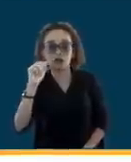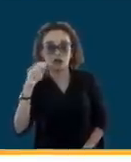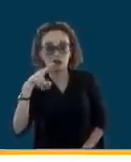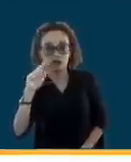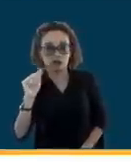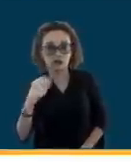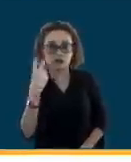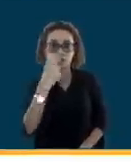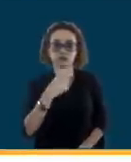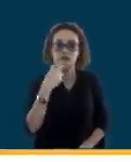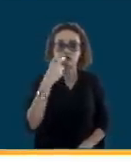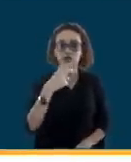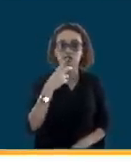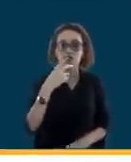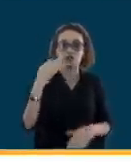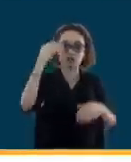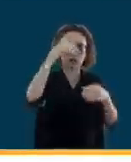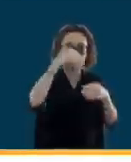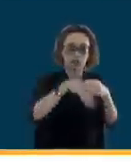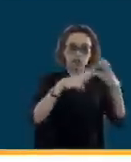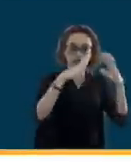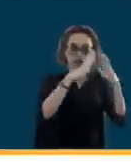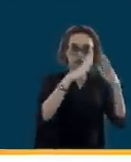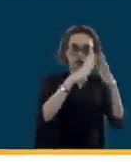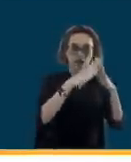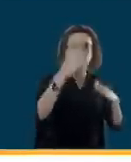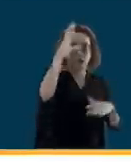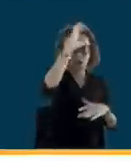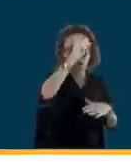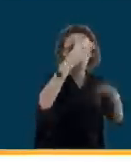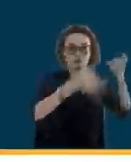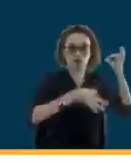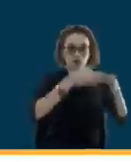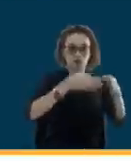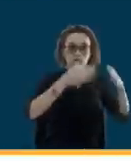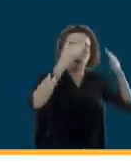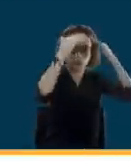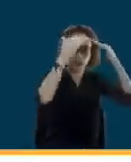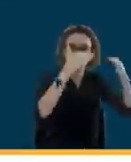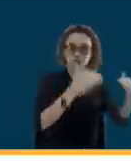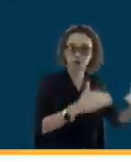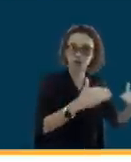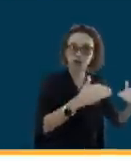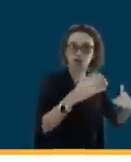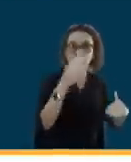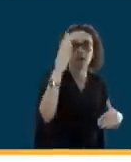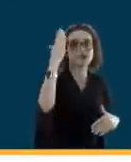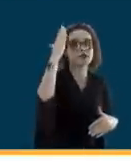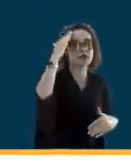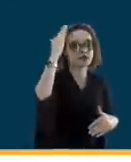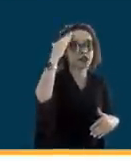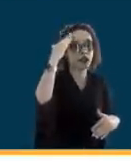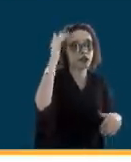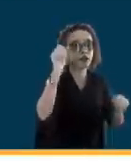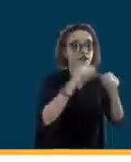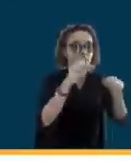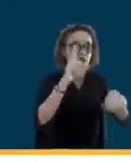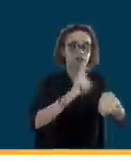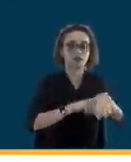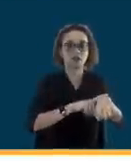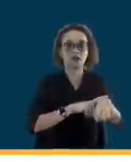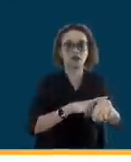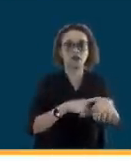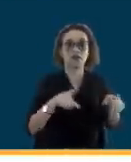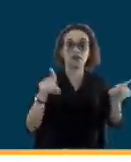de casa aprendeu sobre justiça e respeito de quem sabe e faz a hora. Ele também